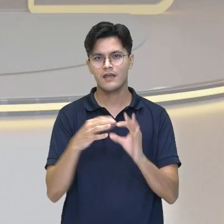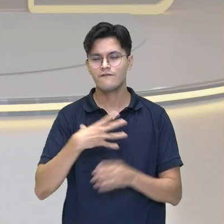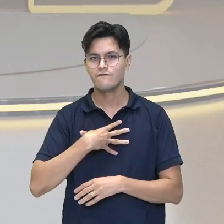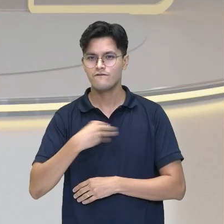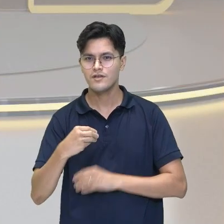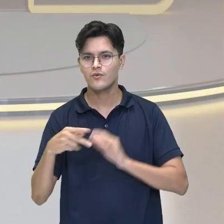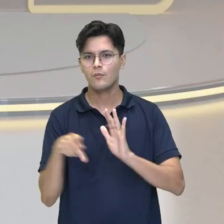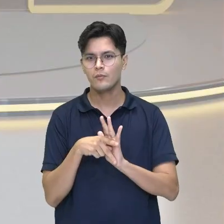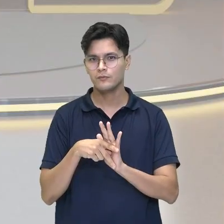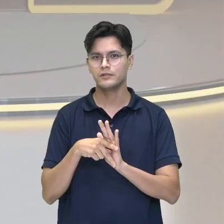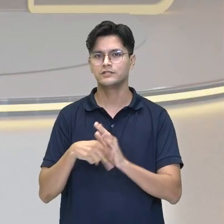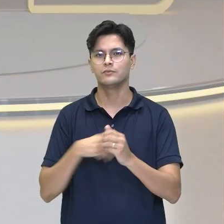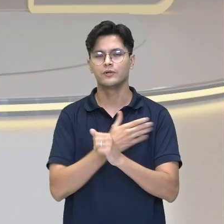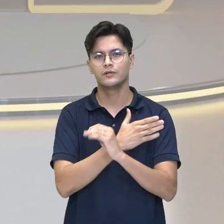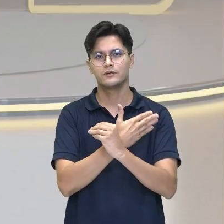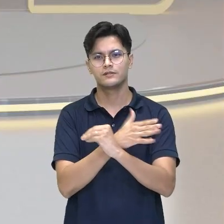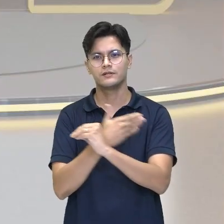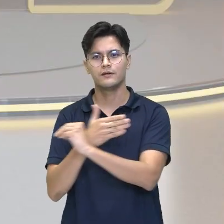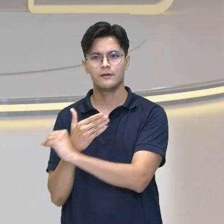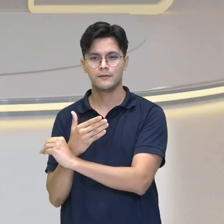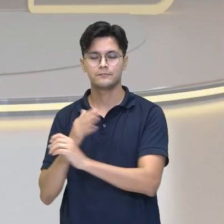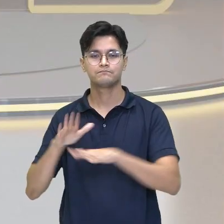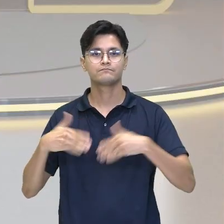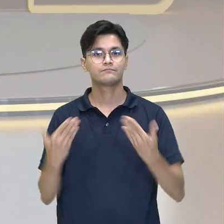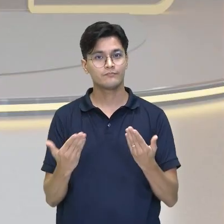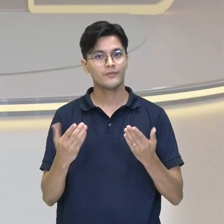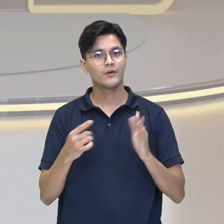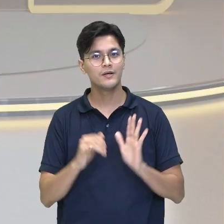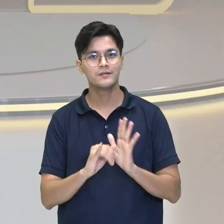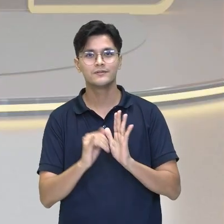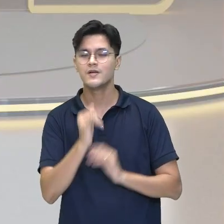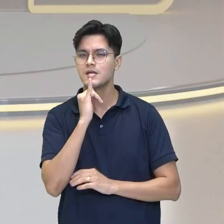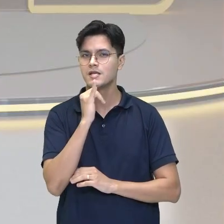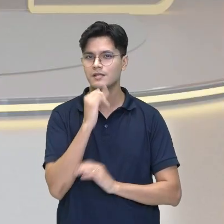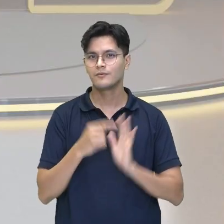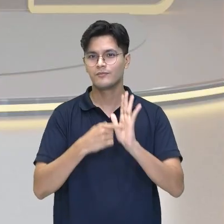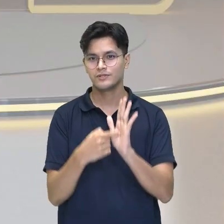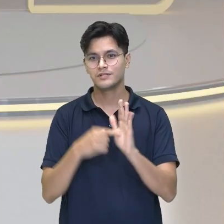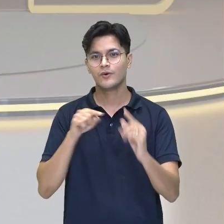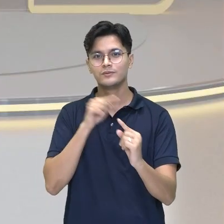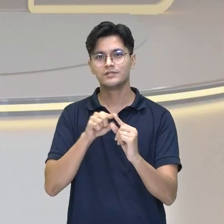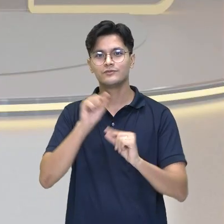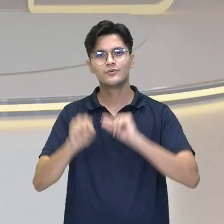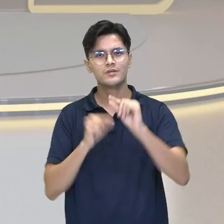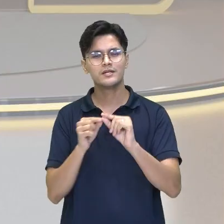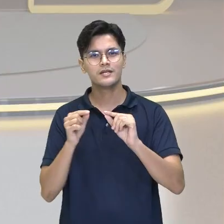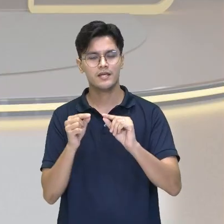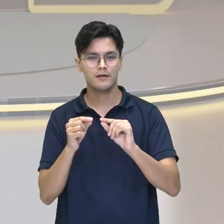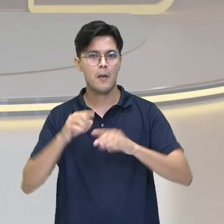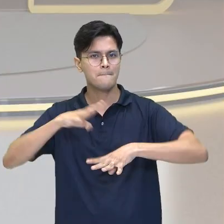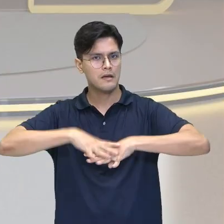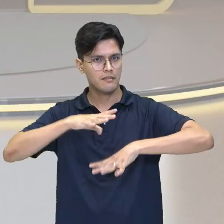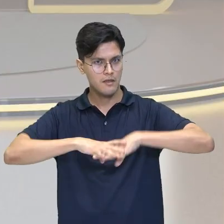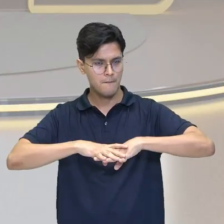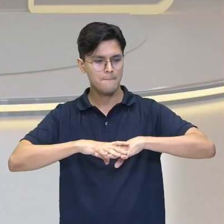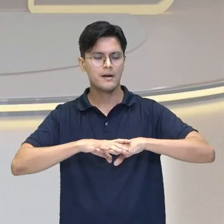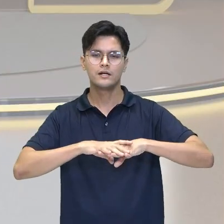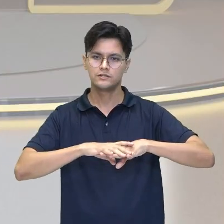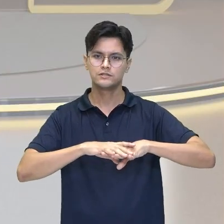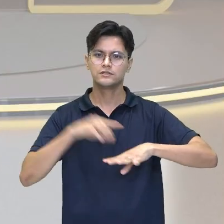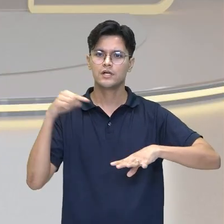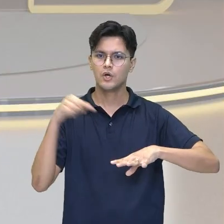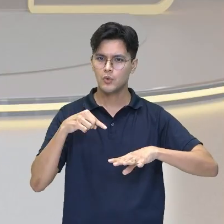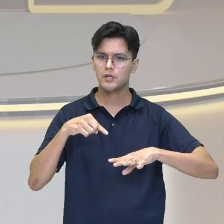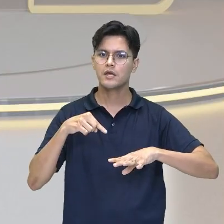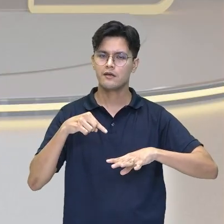exemplo. Então, nós trouxemos todos esses aí para mostrar que a matemática, gente, é em especial o conceito, em especial que